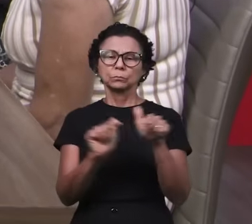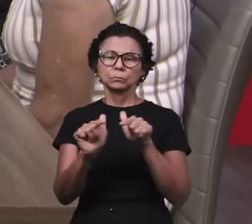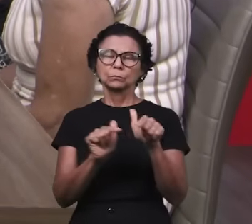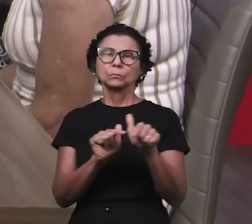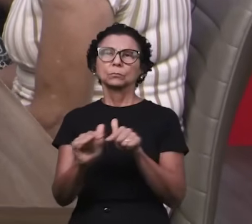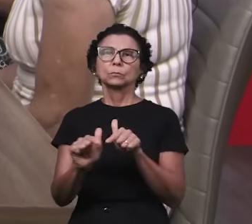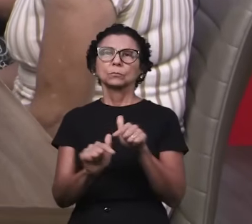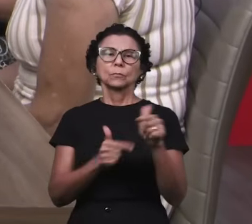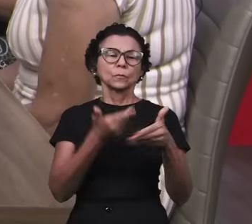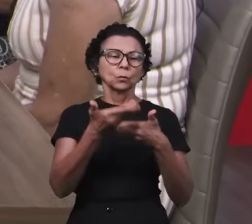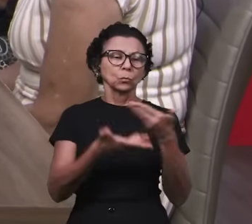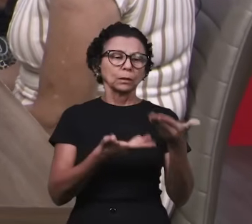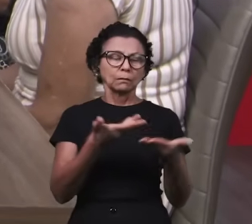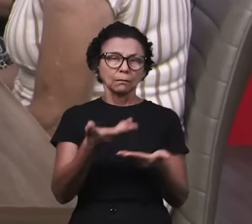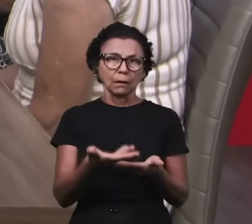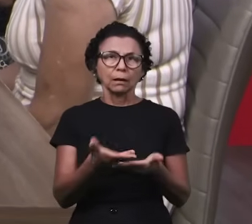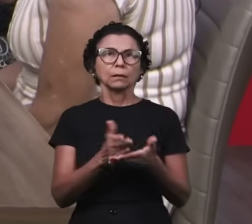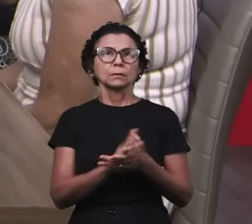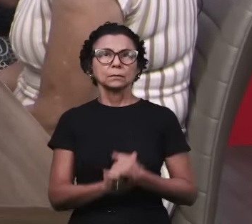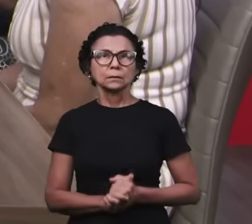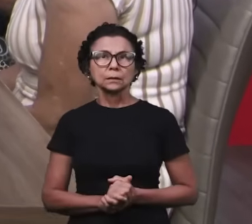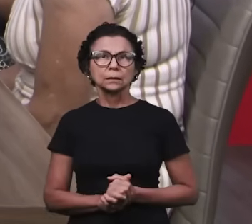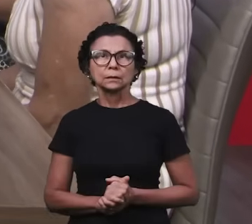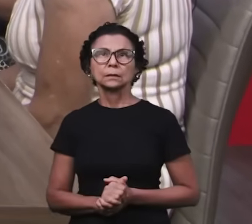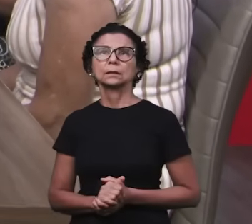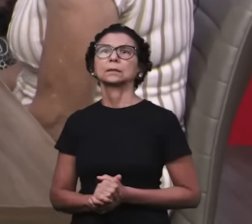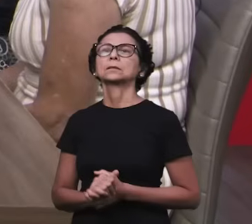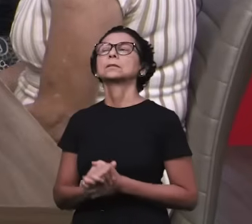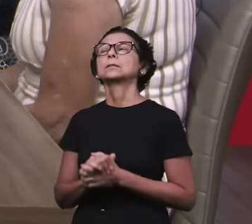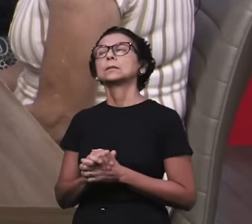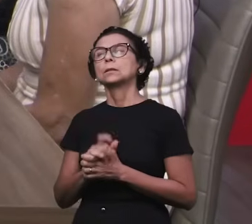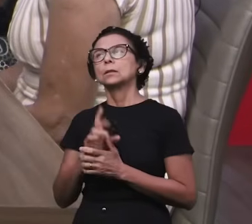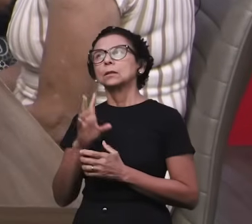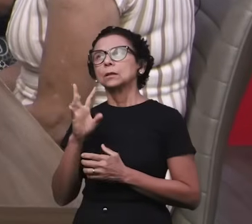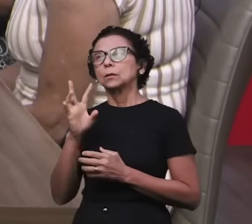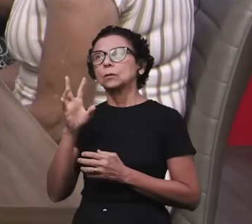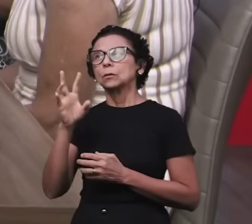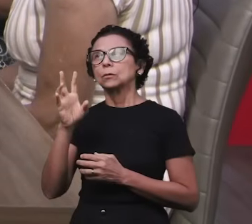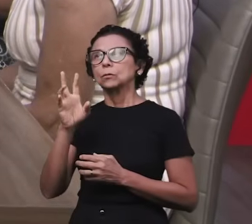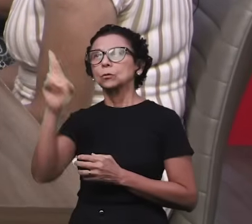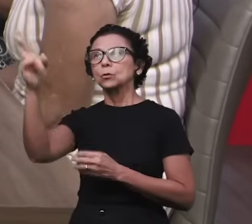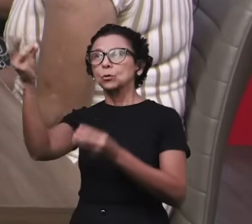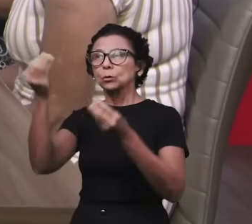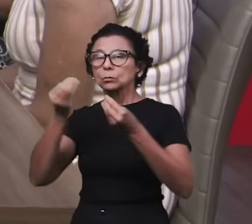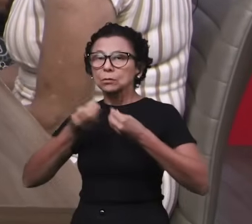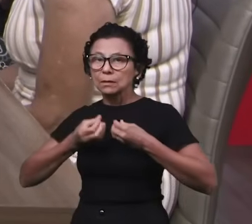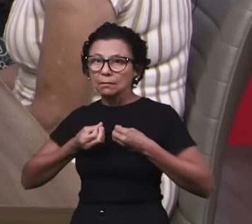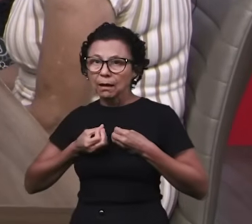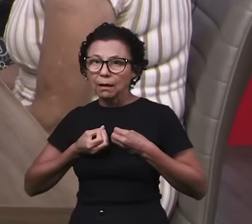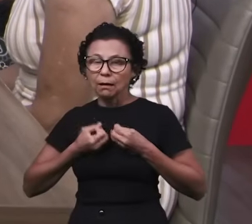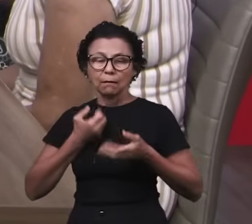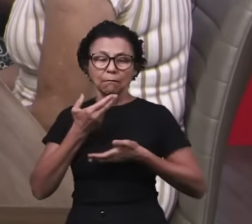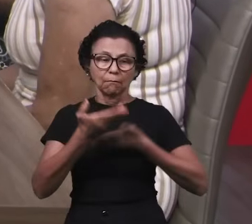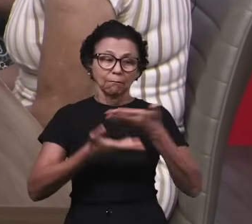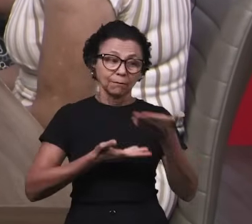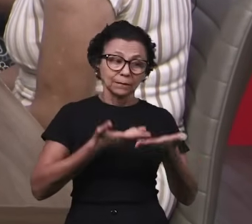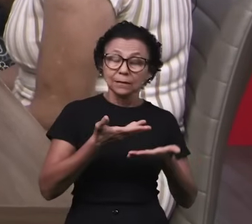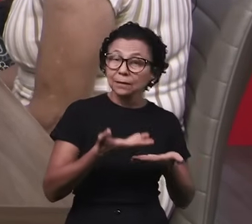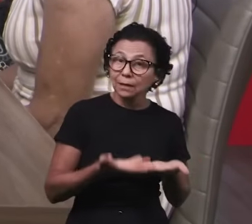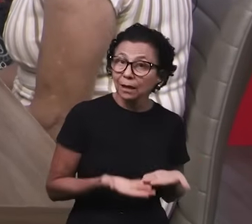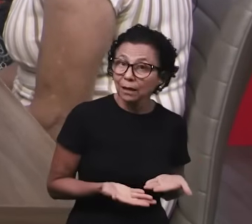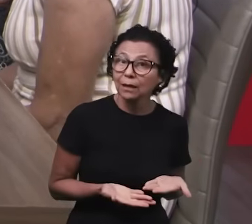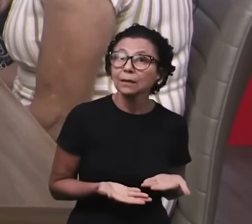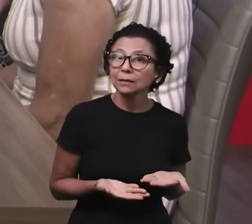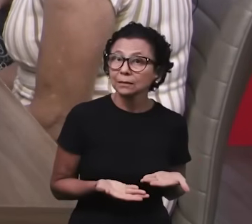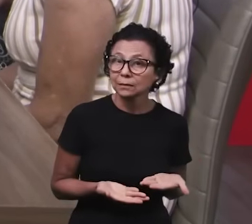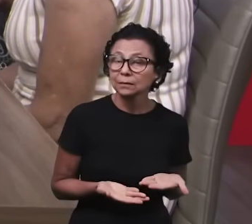A cuidar daquilo que o Senhor nos dá, preservar a nossa casa, preservar aquilo que nós temos, de melhor, que